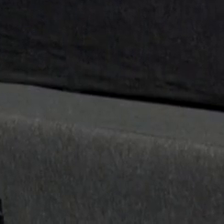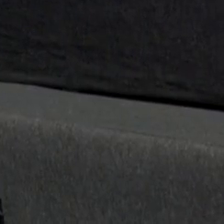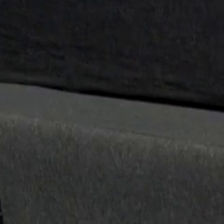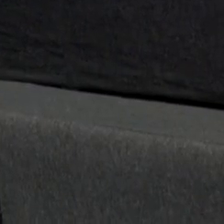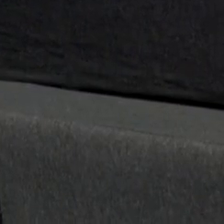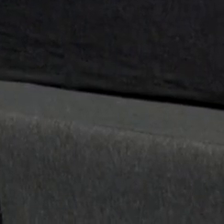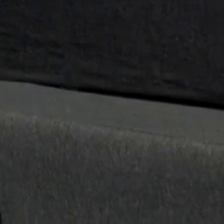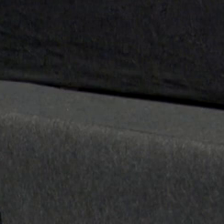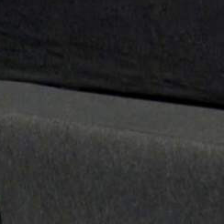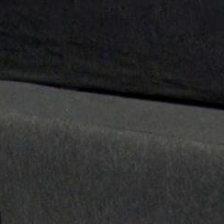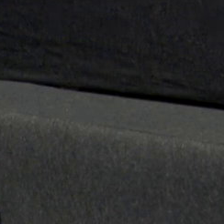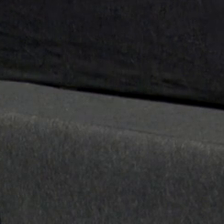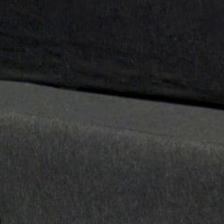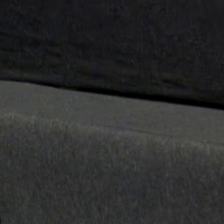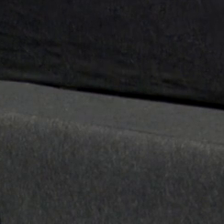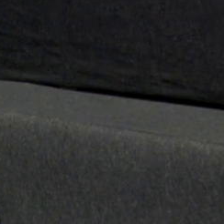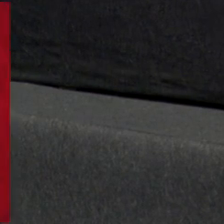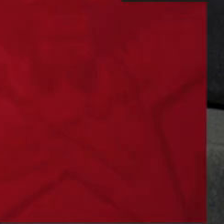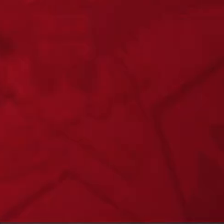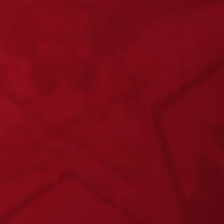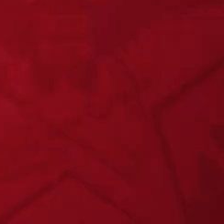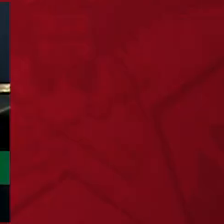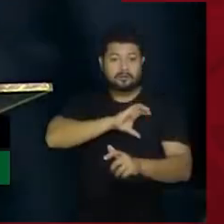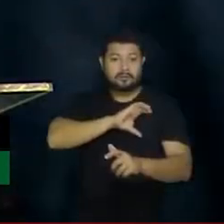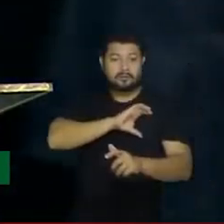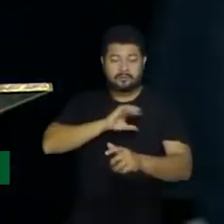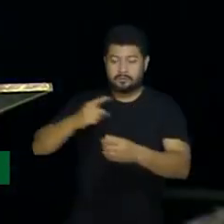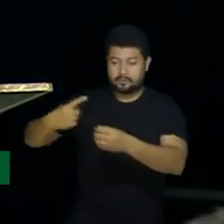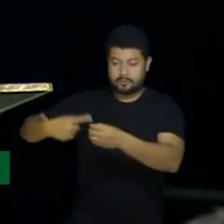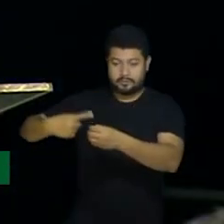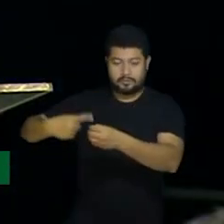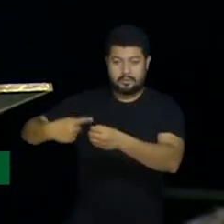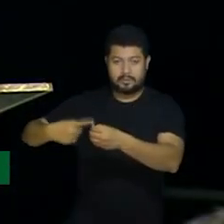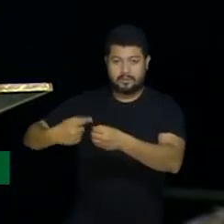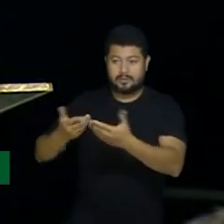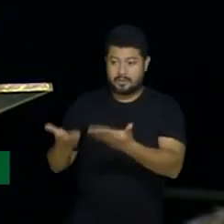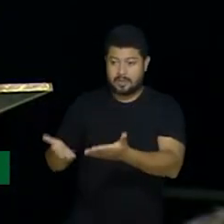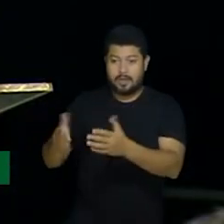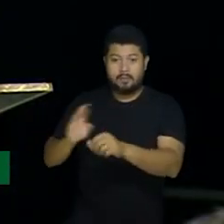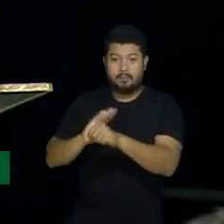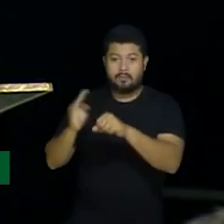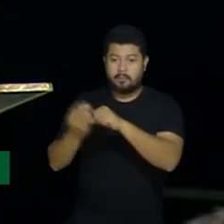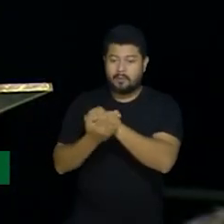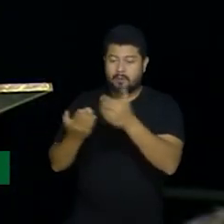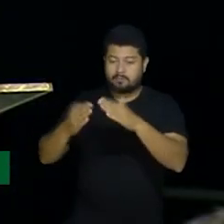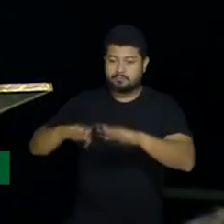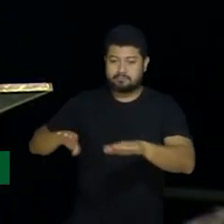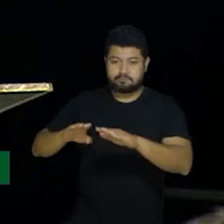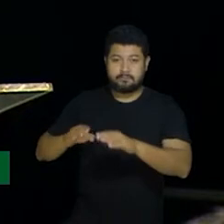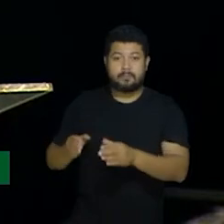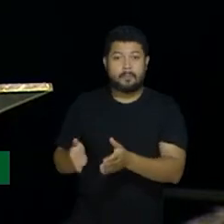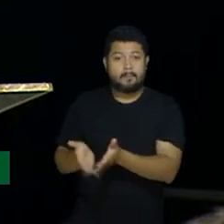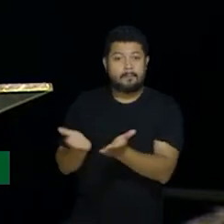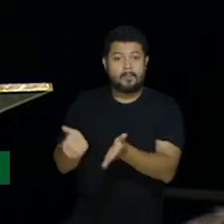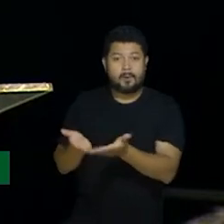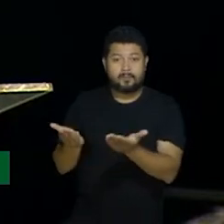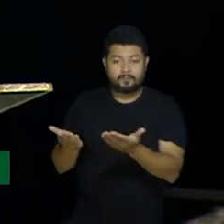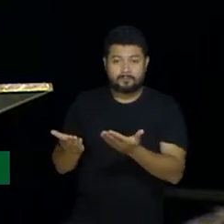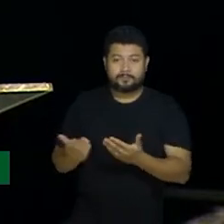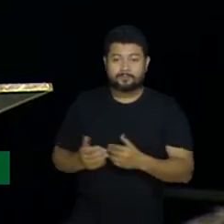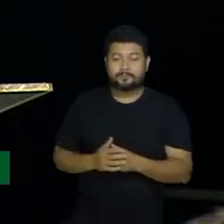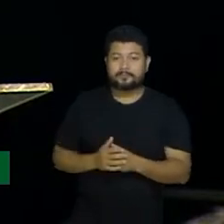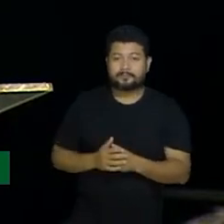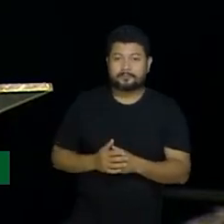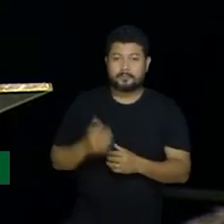de apresentar os projetos realizados pela entidade. Há 18 anos, tem como proposta os atendimentos diretos de mais